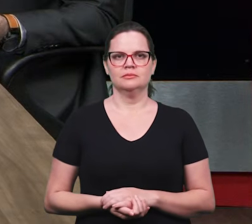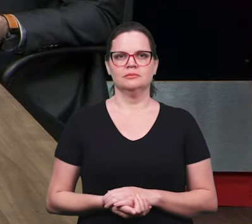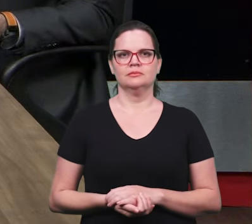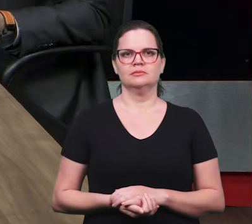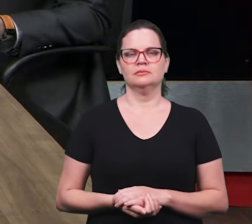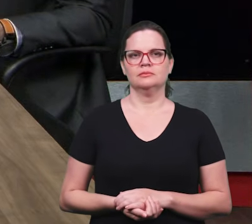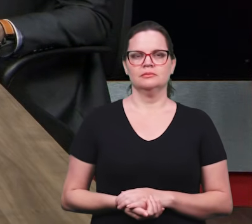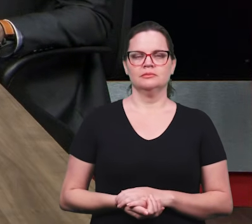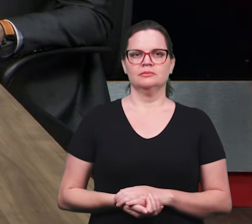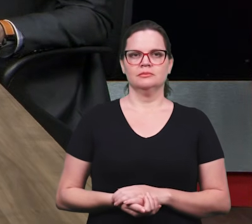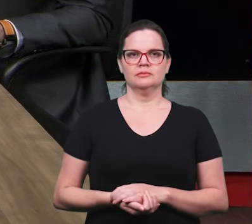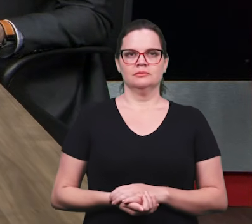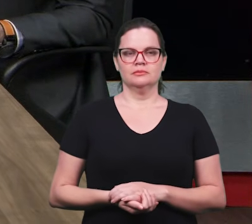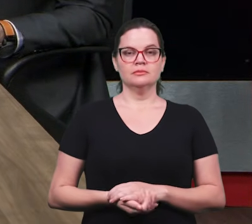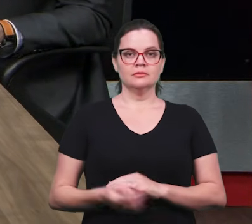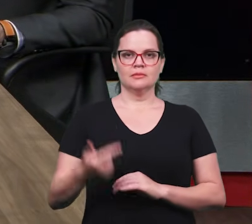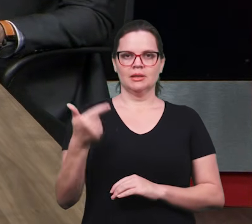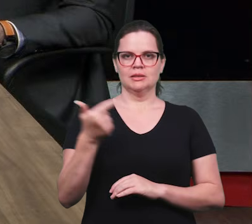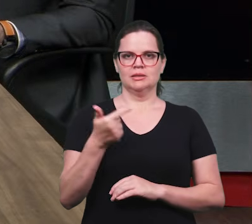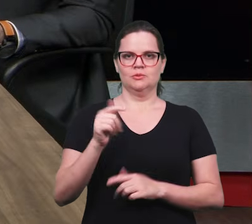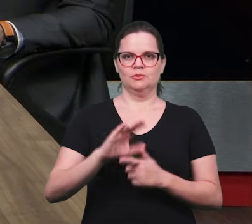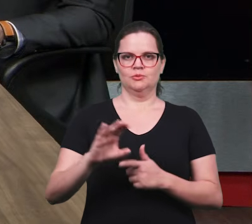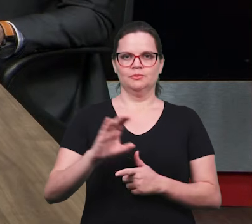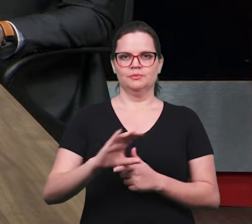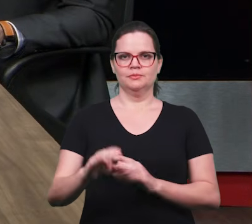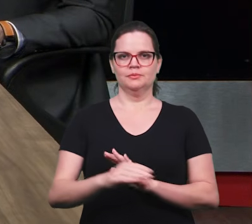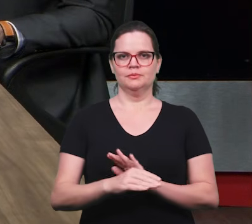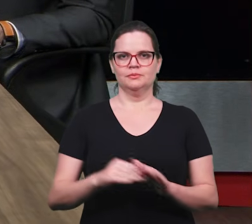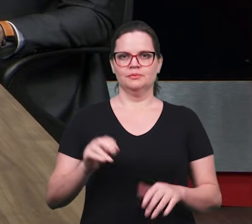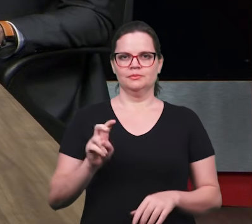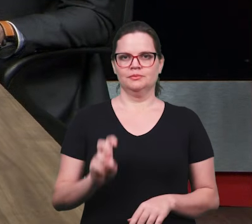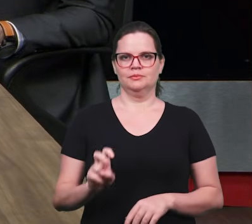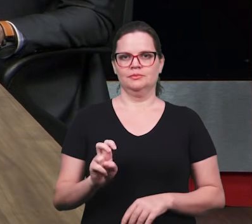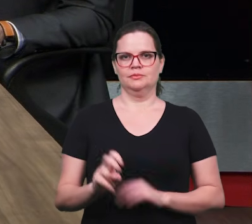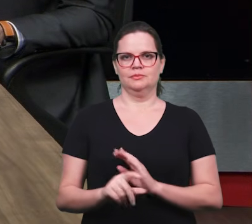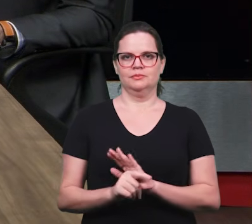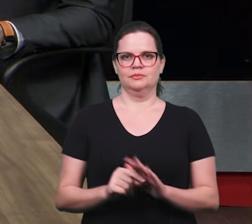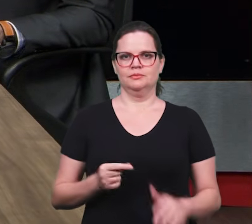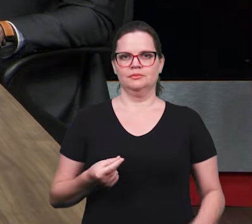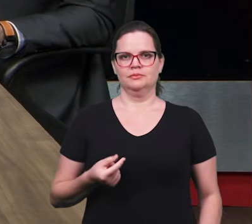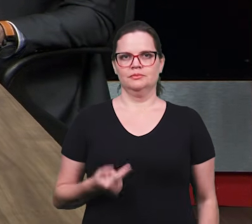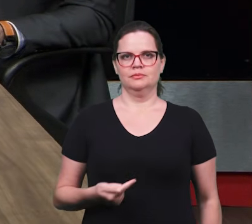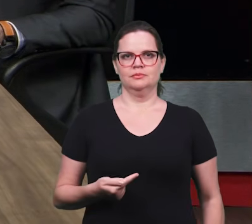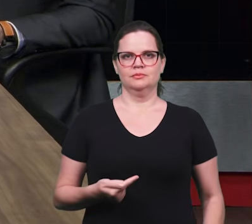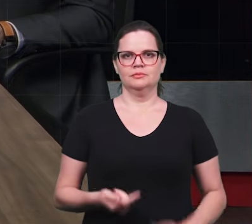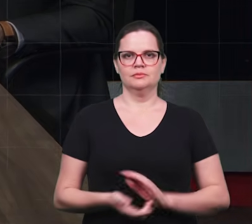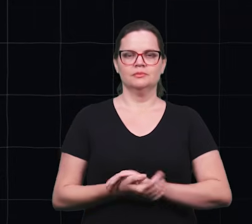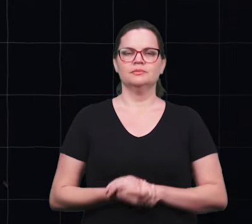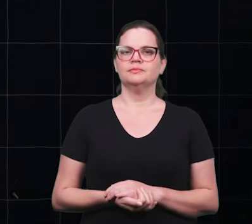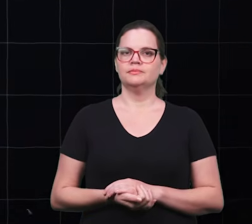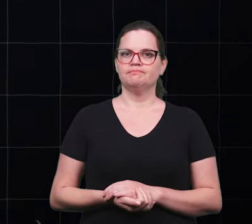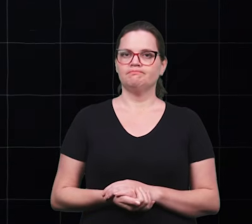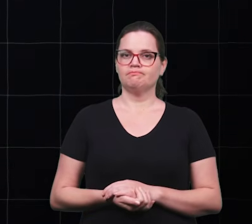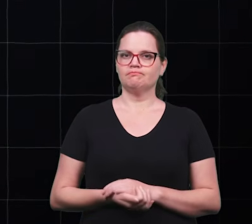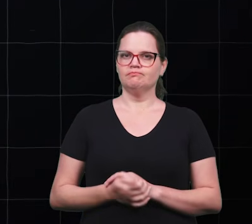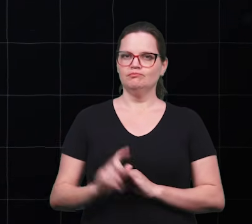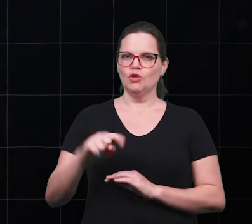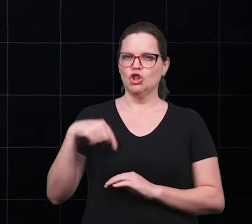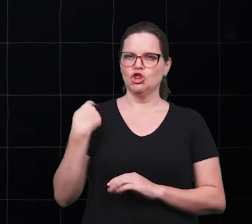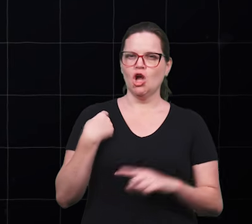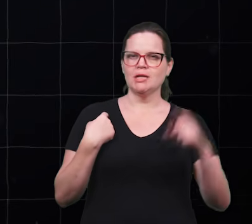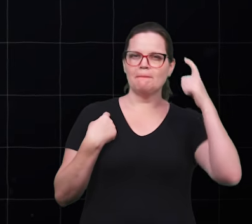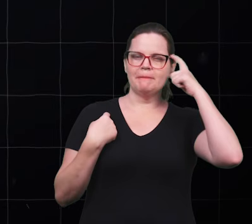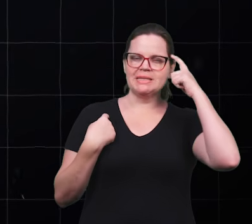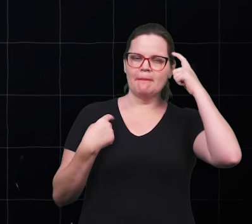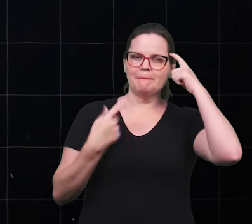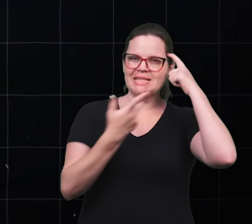Senhor. 2 Coríntios, capítulo 5, verso 7. Porque